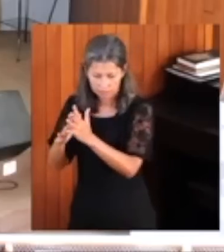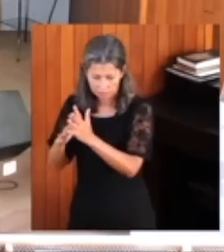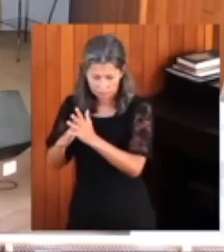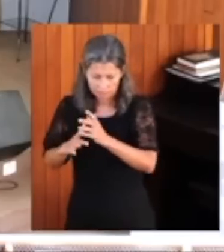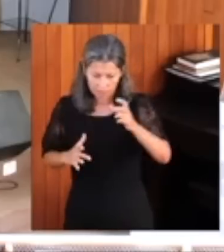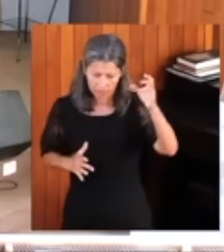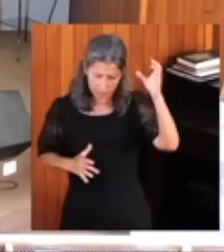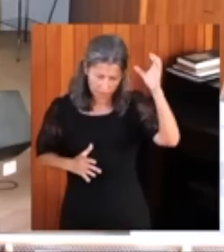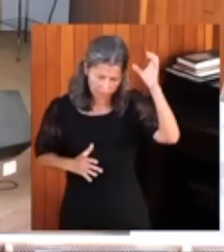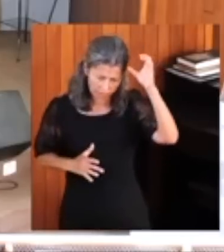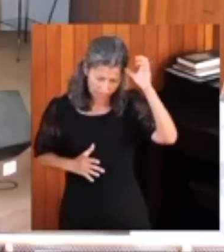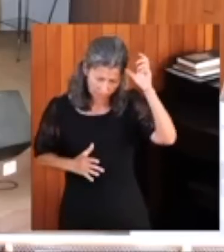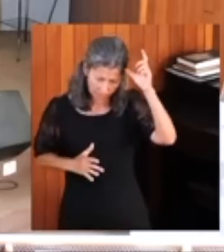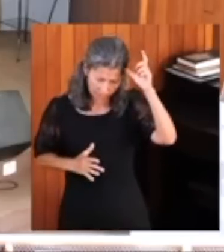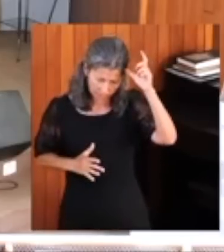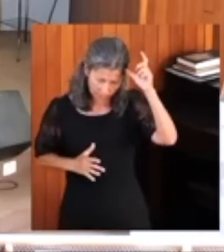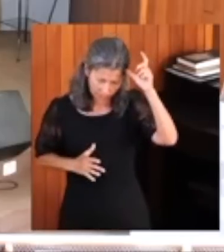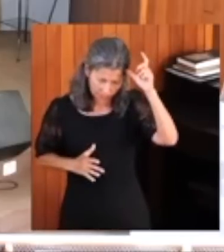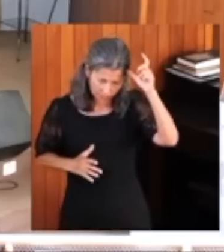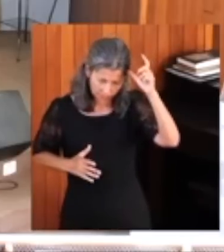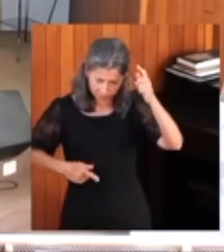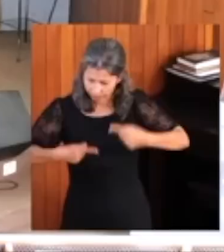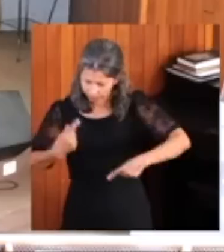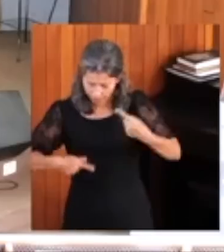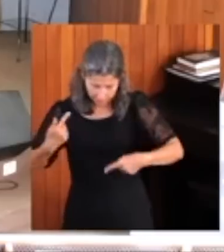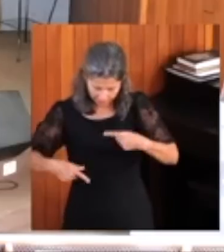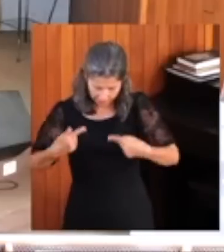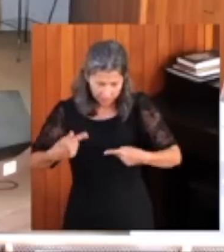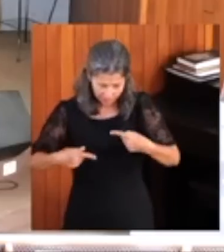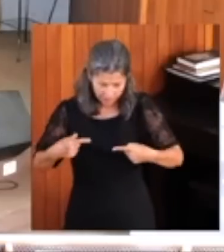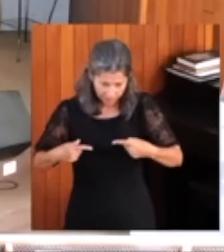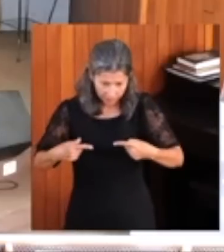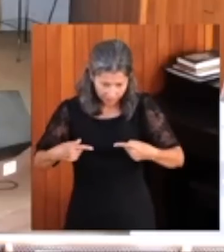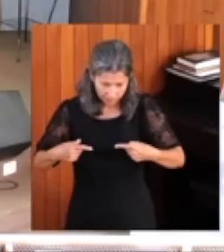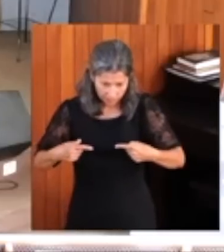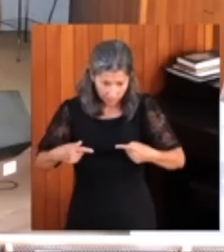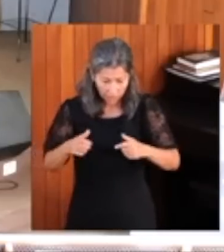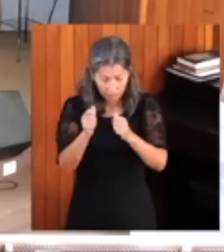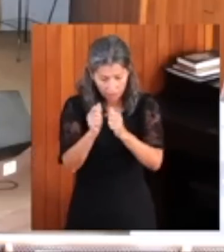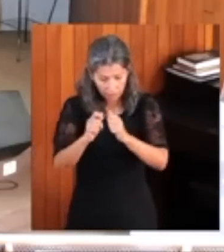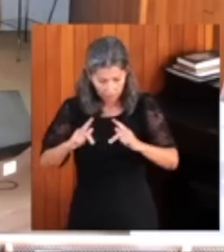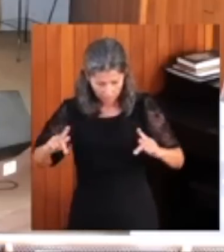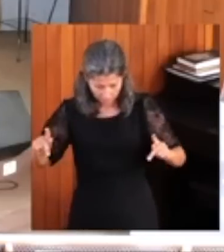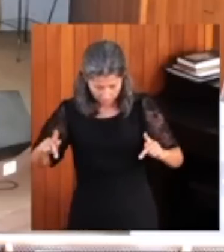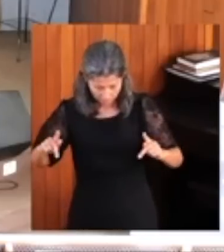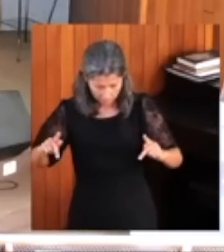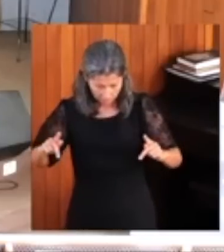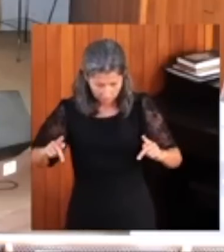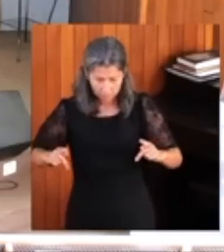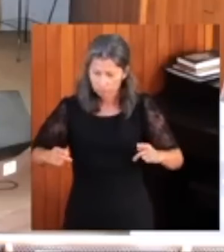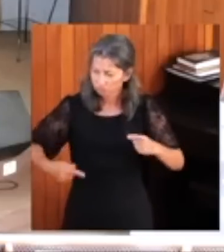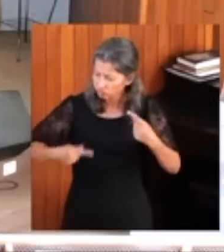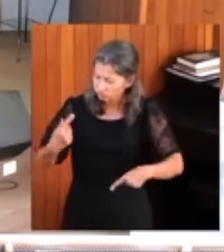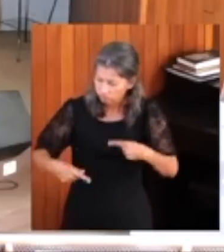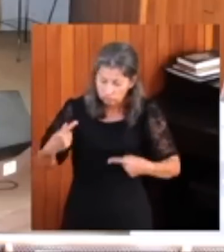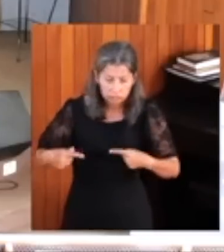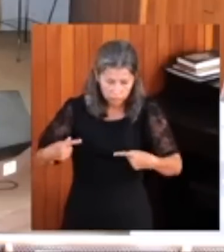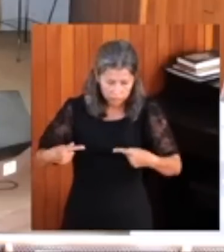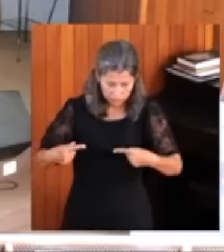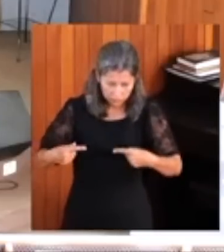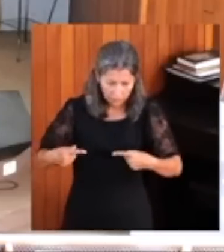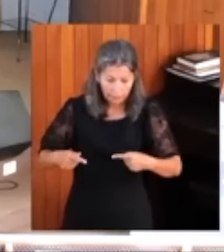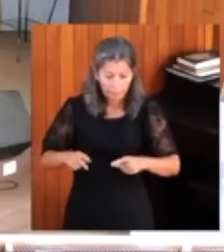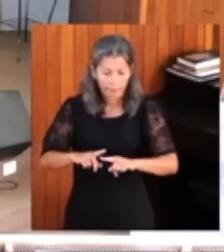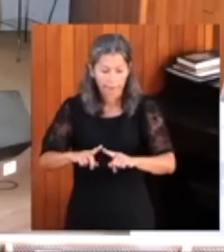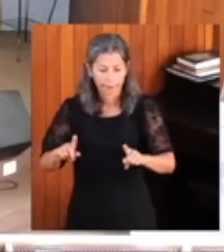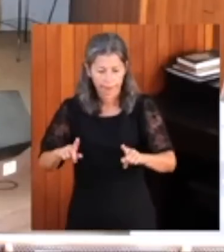Deus. Então a mensagem central do Apocalipse qual é? Existe uma batalha, existe um conflito, mas o povo de Deus sairá